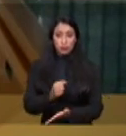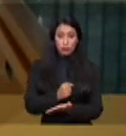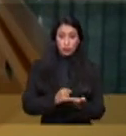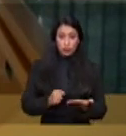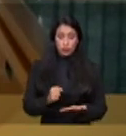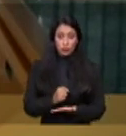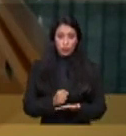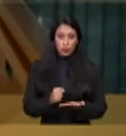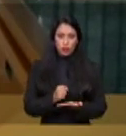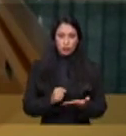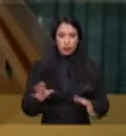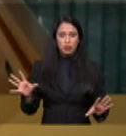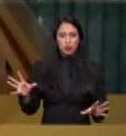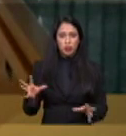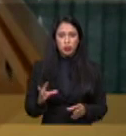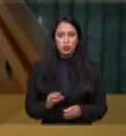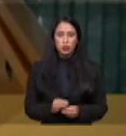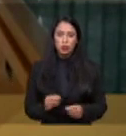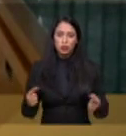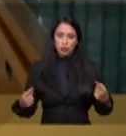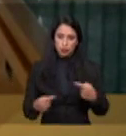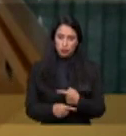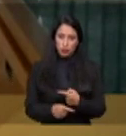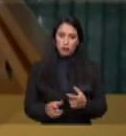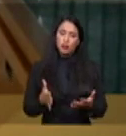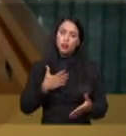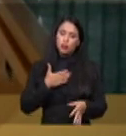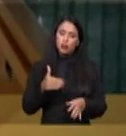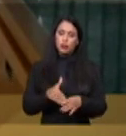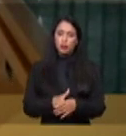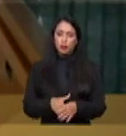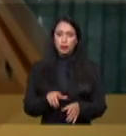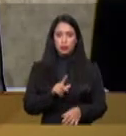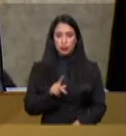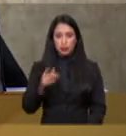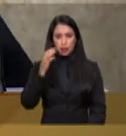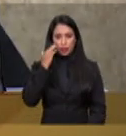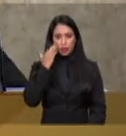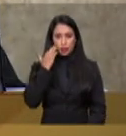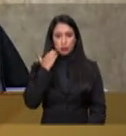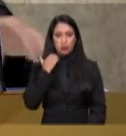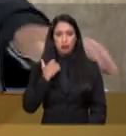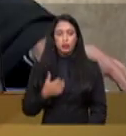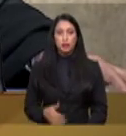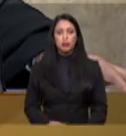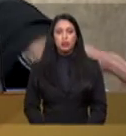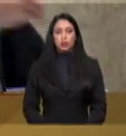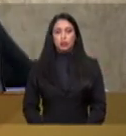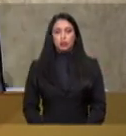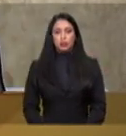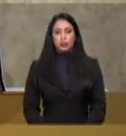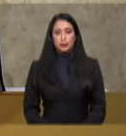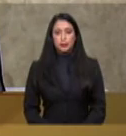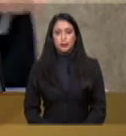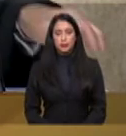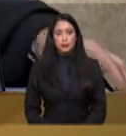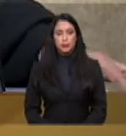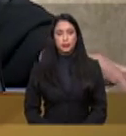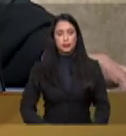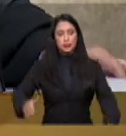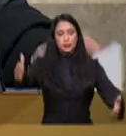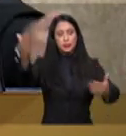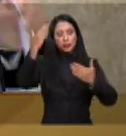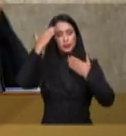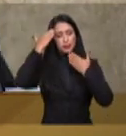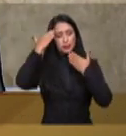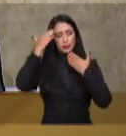fundamentos que levaram à conclusão da divergência. É como voto, senhor presidente. Obrigado, ministra Carmen Lúcia, pelo